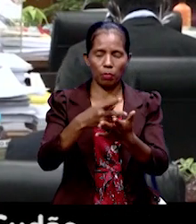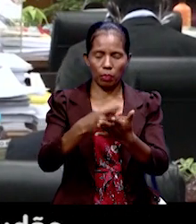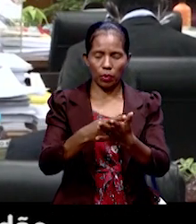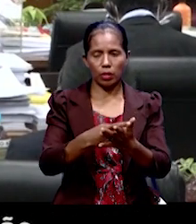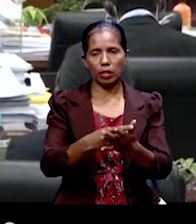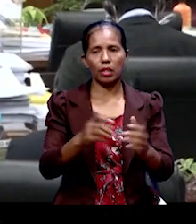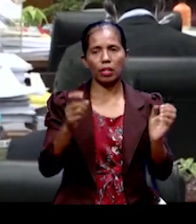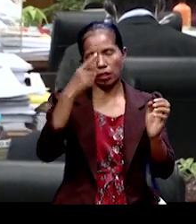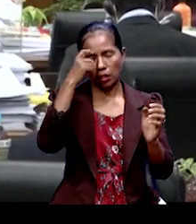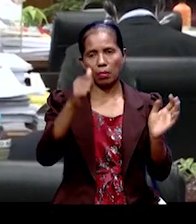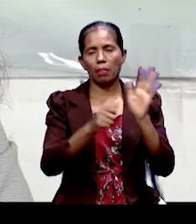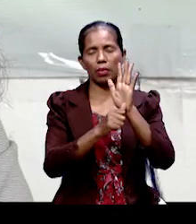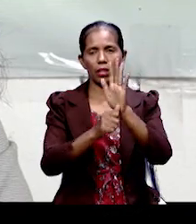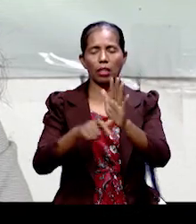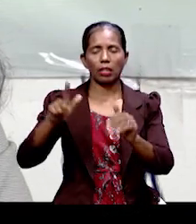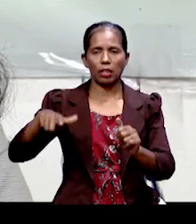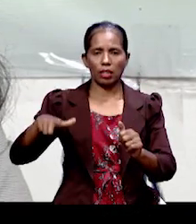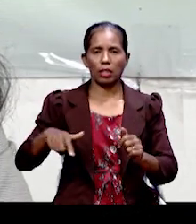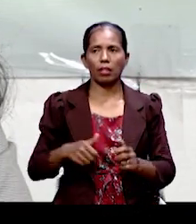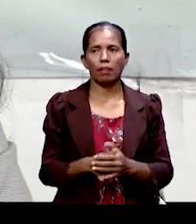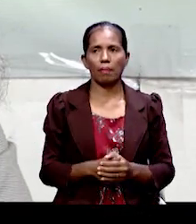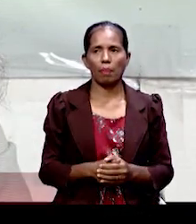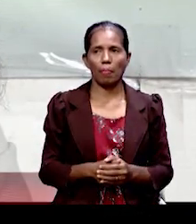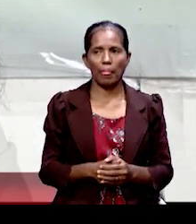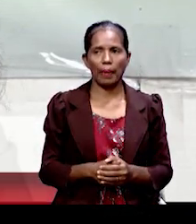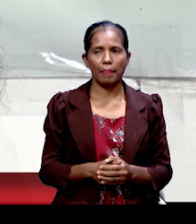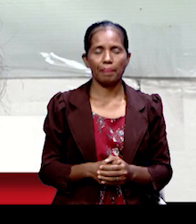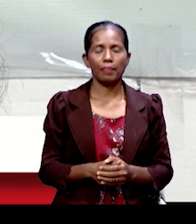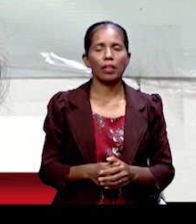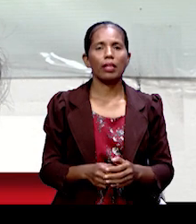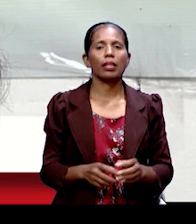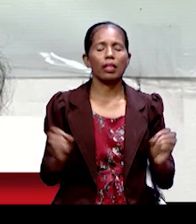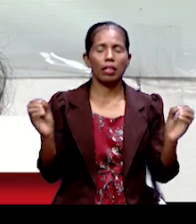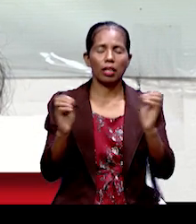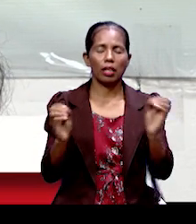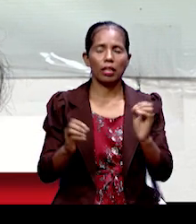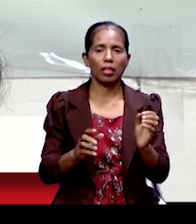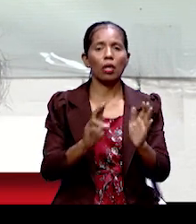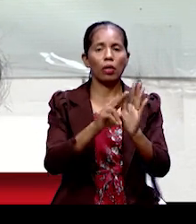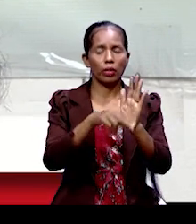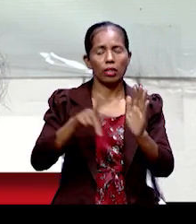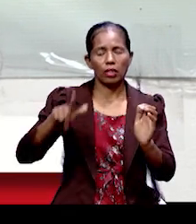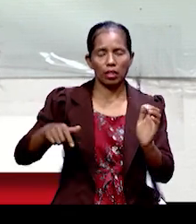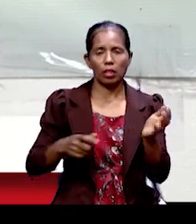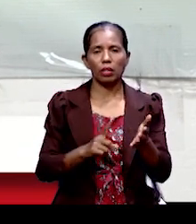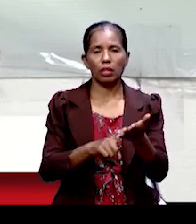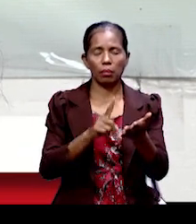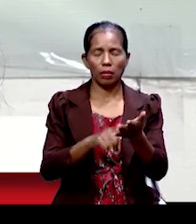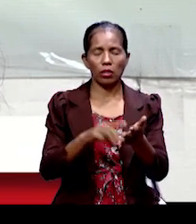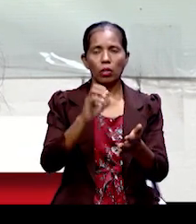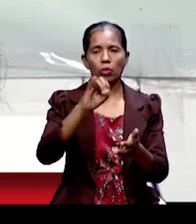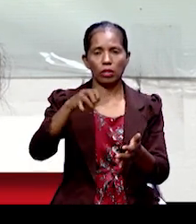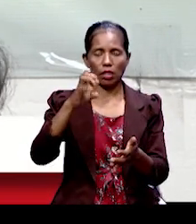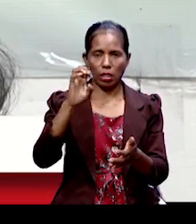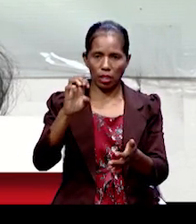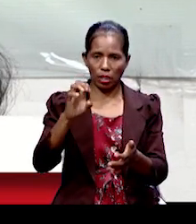tamba apresenta tarde. Ne fora da hora ne be prevê iha guião debate orçamento geral do